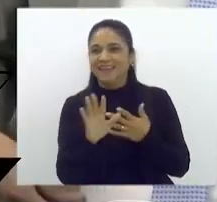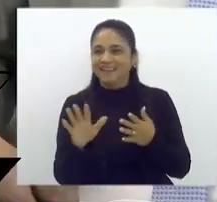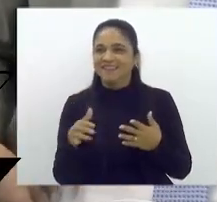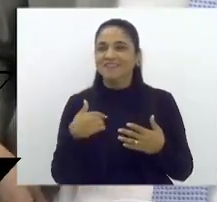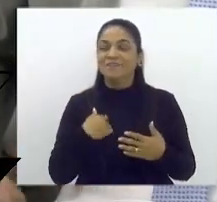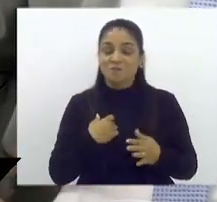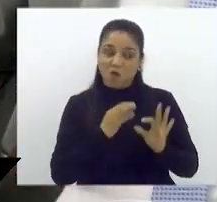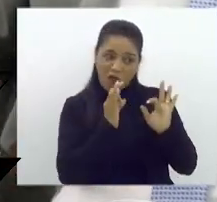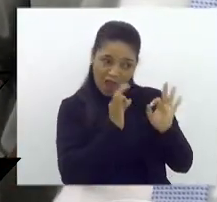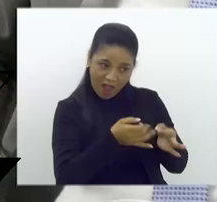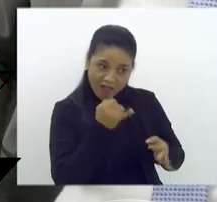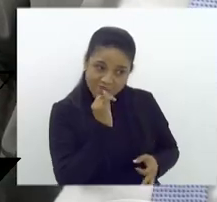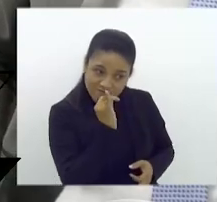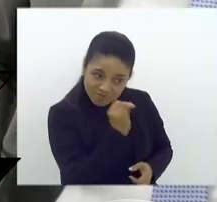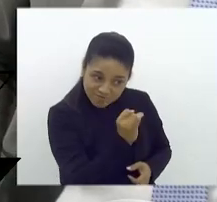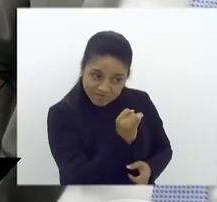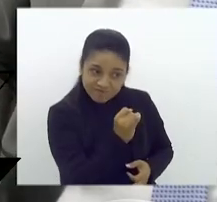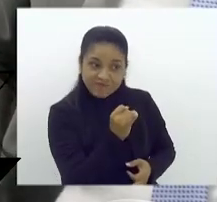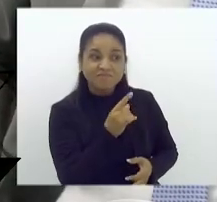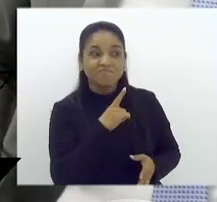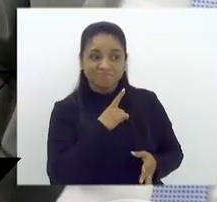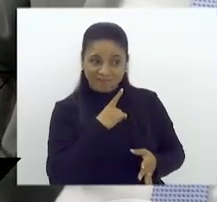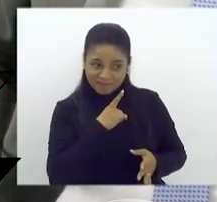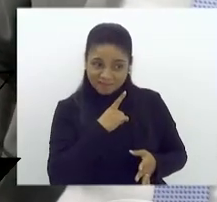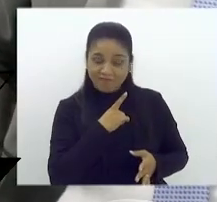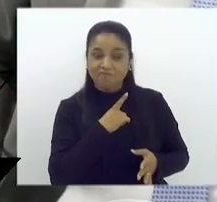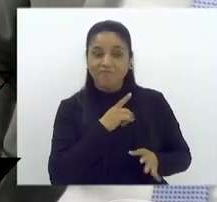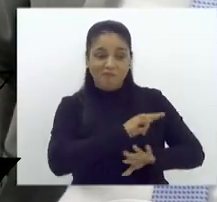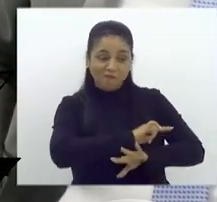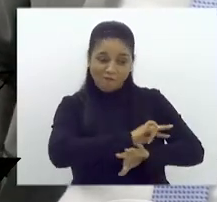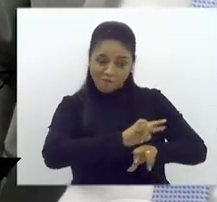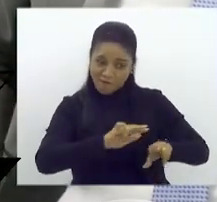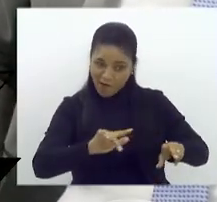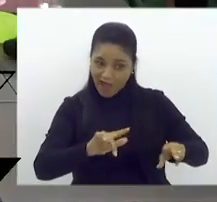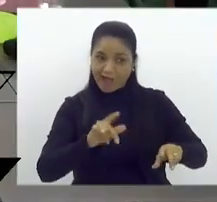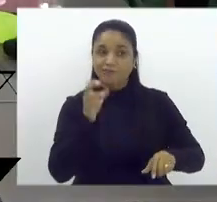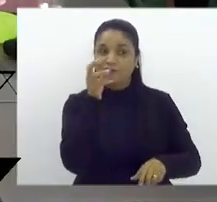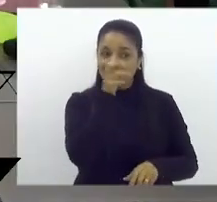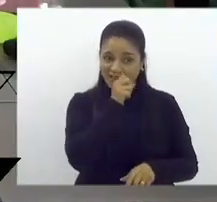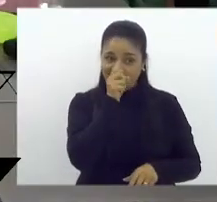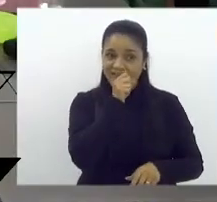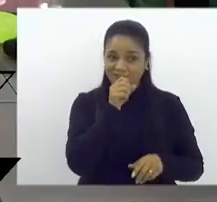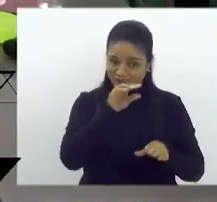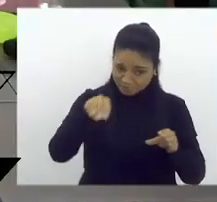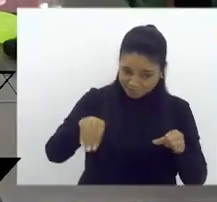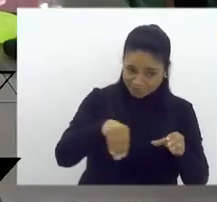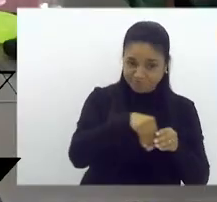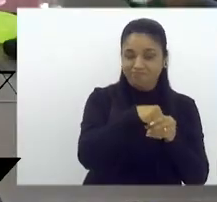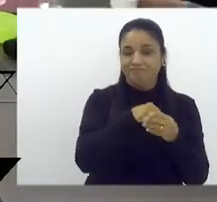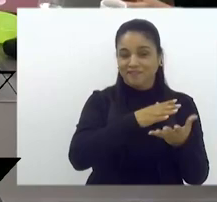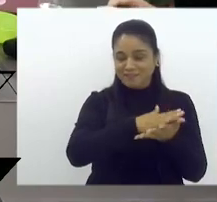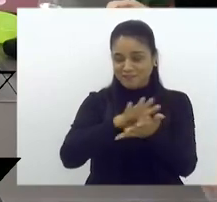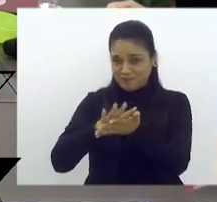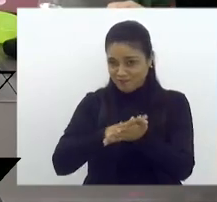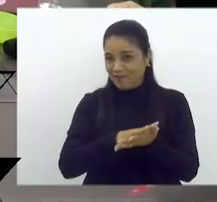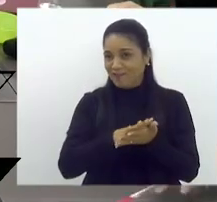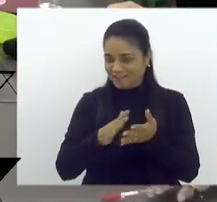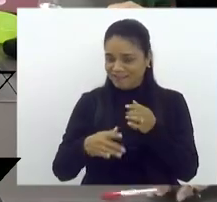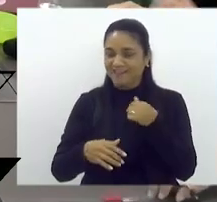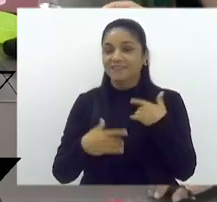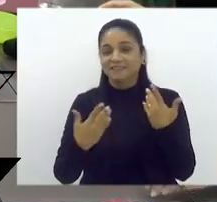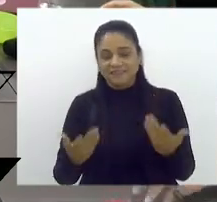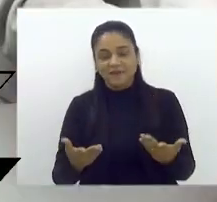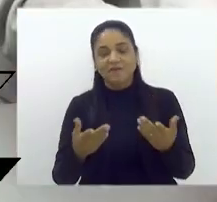Vossa Excelência, que vamos ter muitos componentes na escola de samba. Deputado, nós acrescentamos aqui a série prata também, a